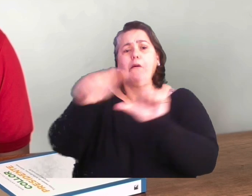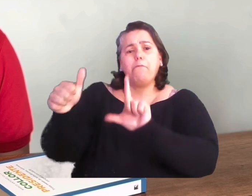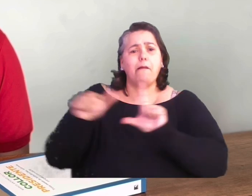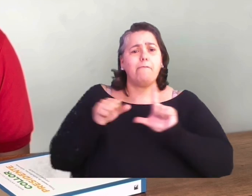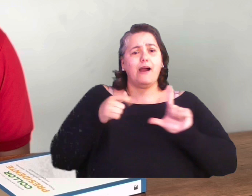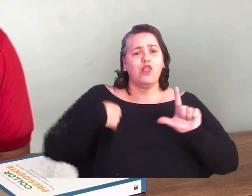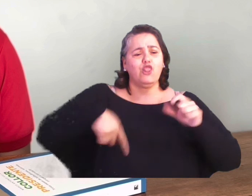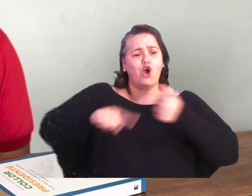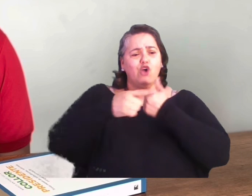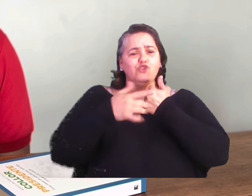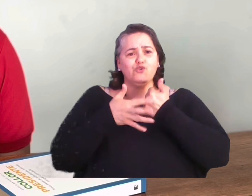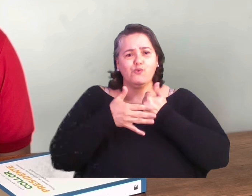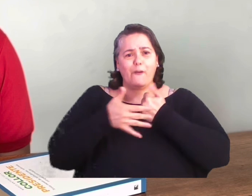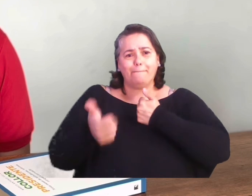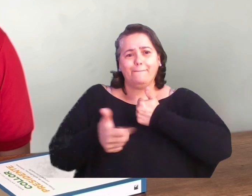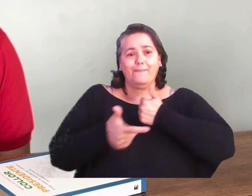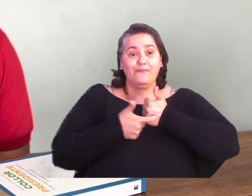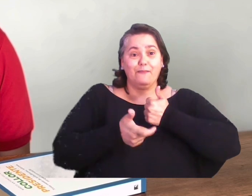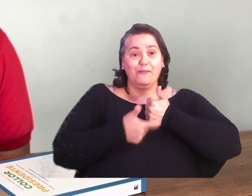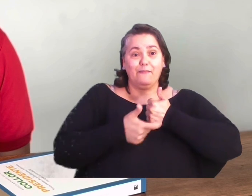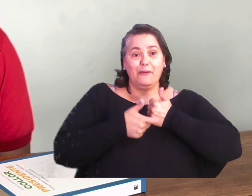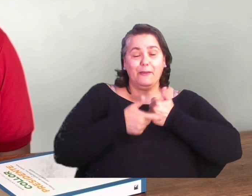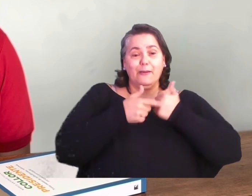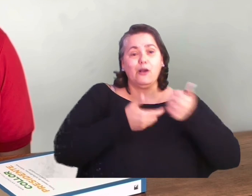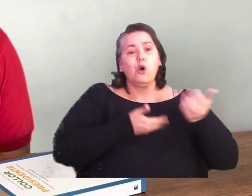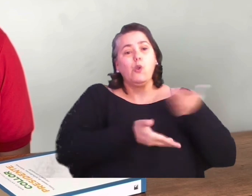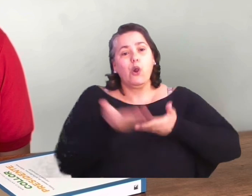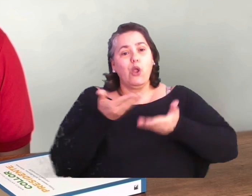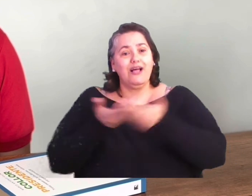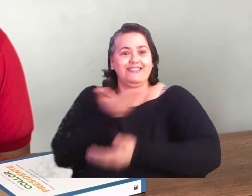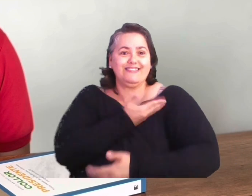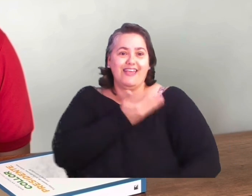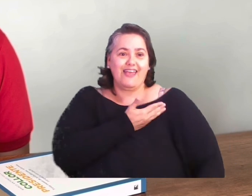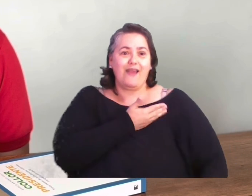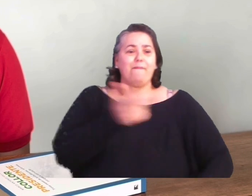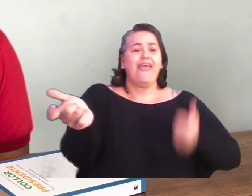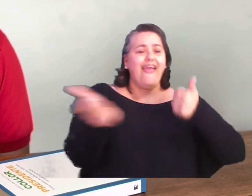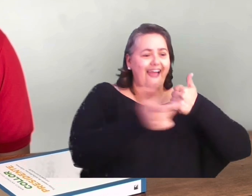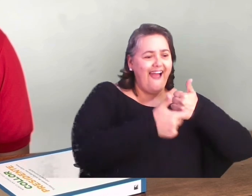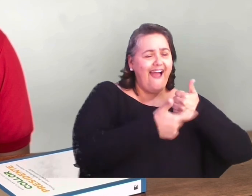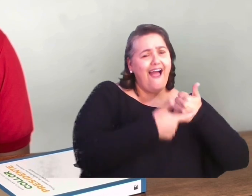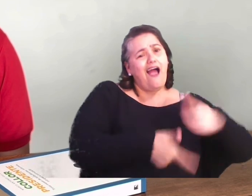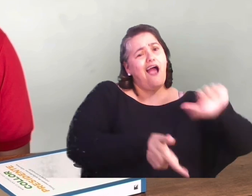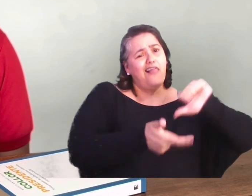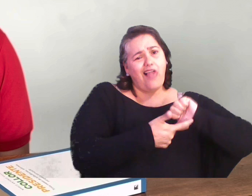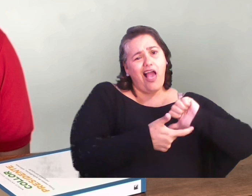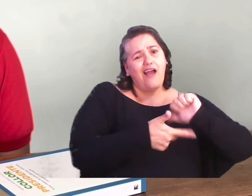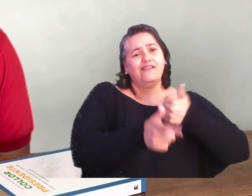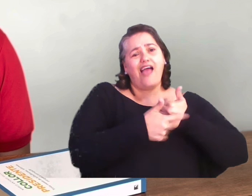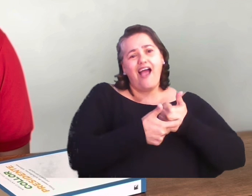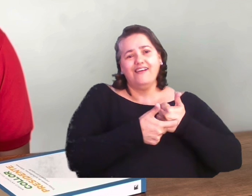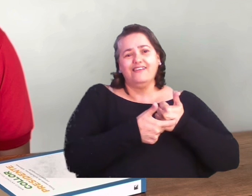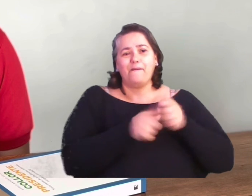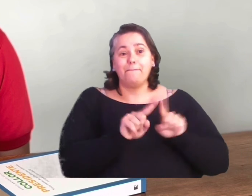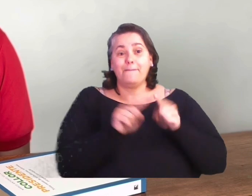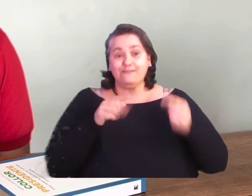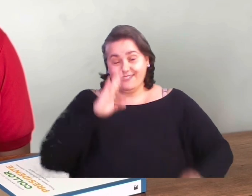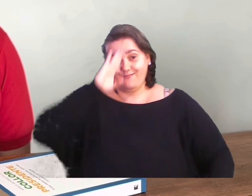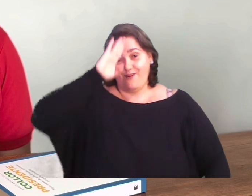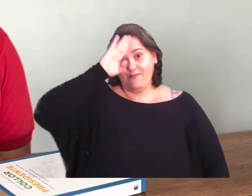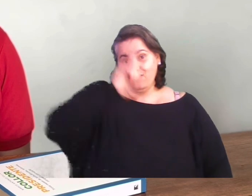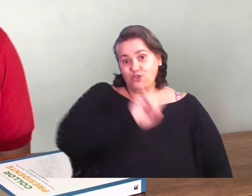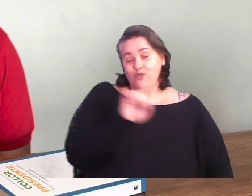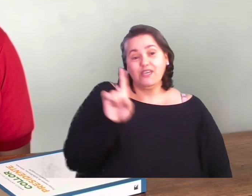seus amigos, que você dê pra gente o seu like, o seu dislike e principalmente que